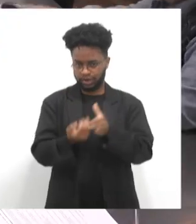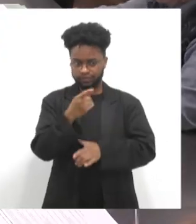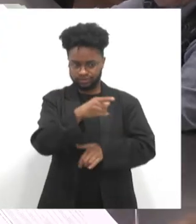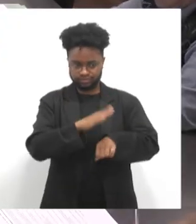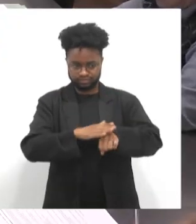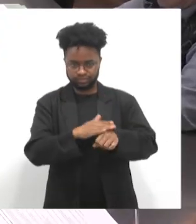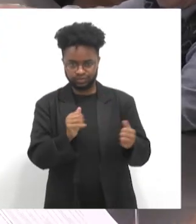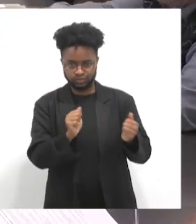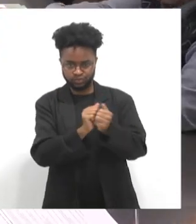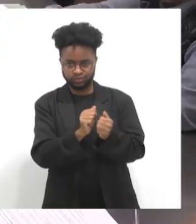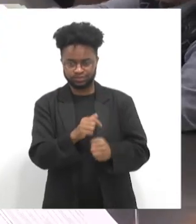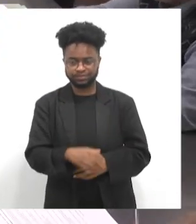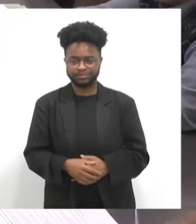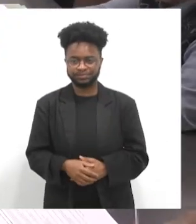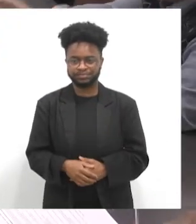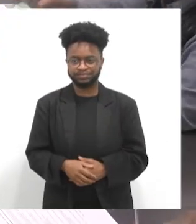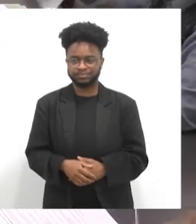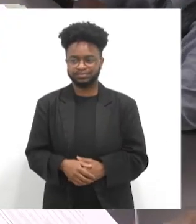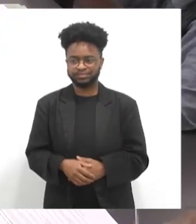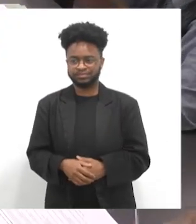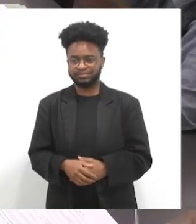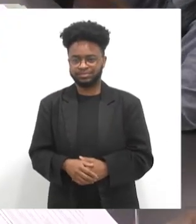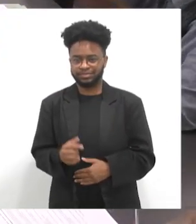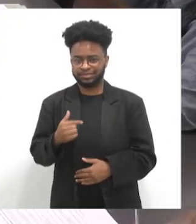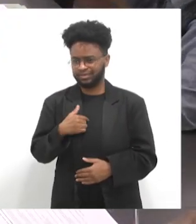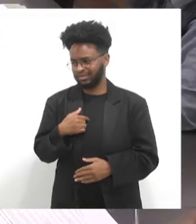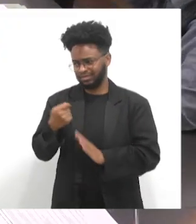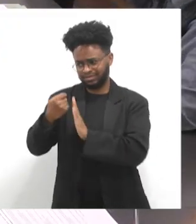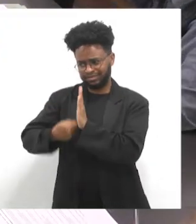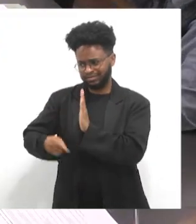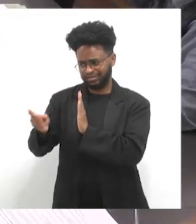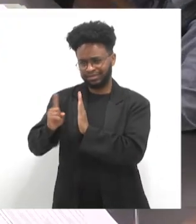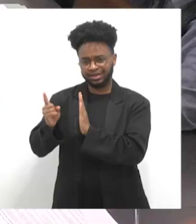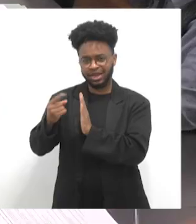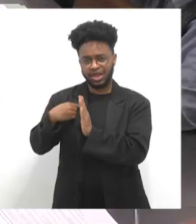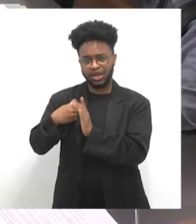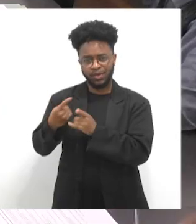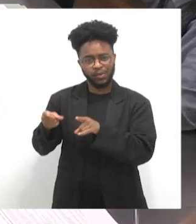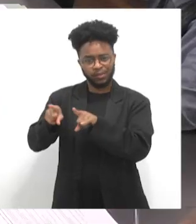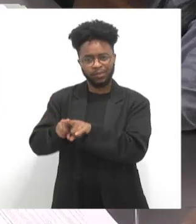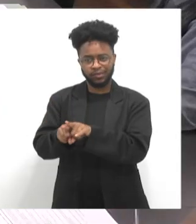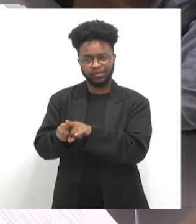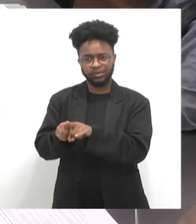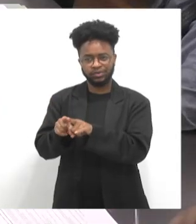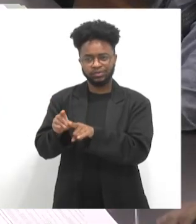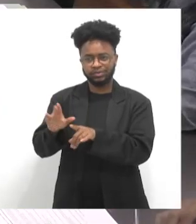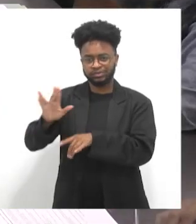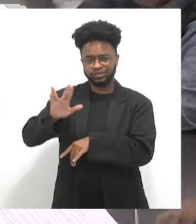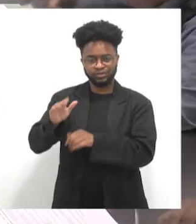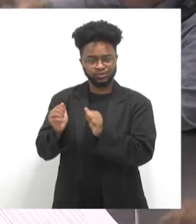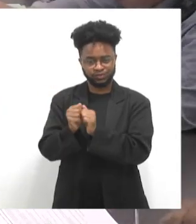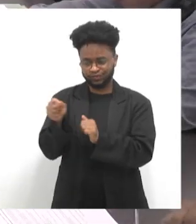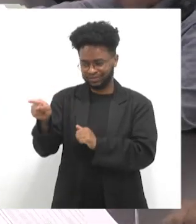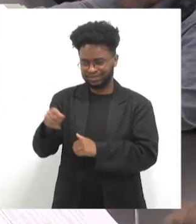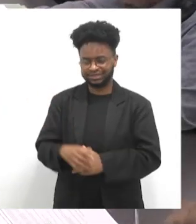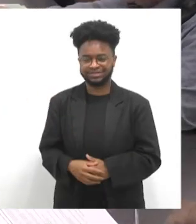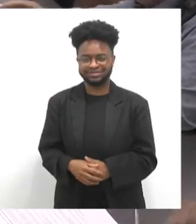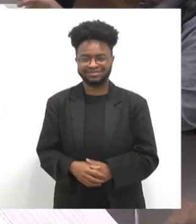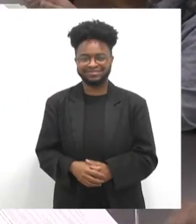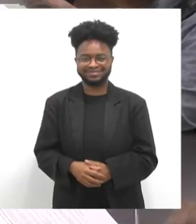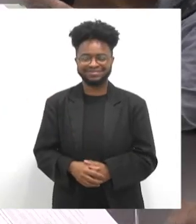coautoria. Não serei coautor e parceiro de tomar cannabis com Vossa Excelência.